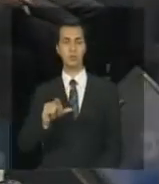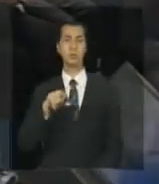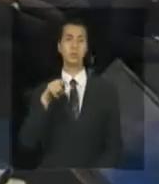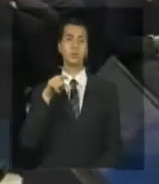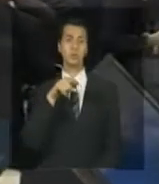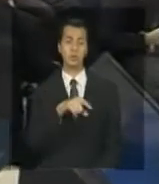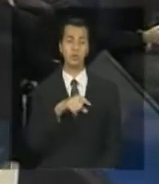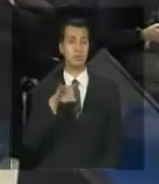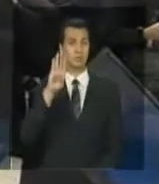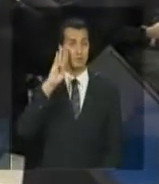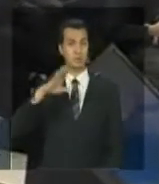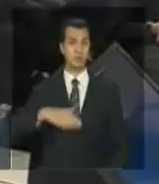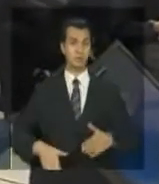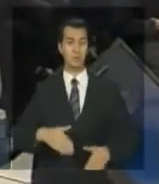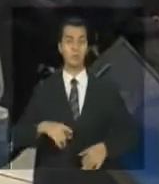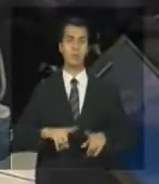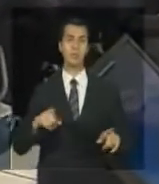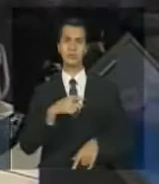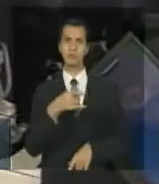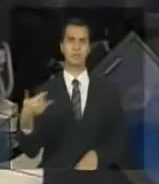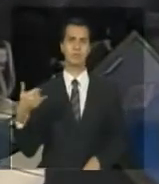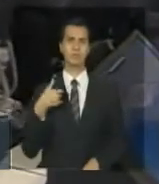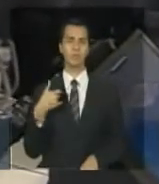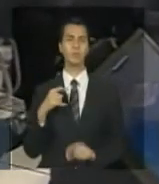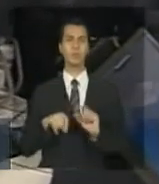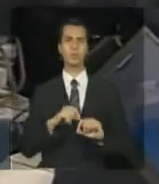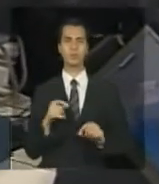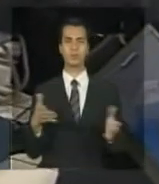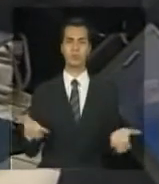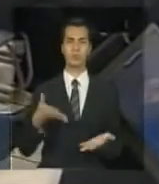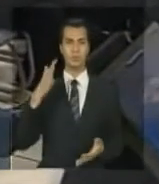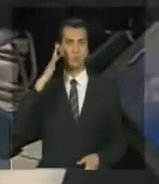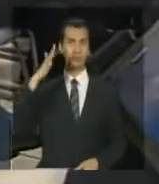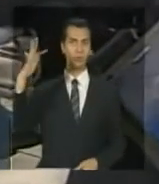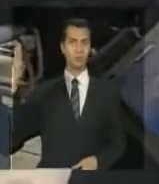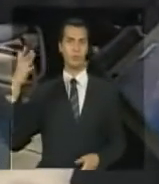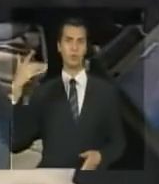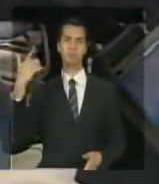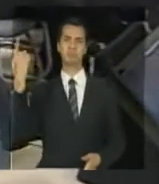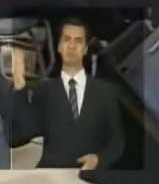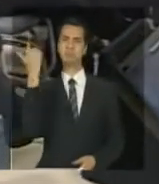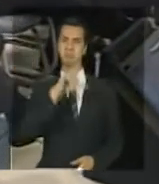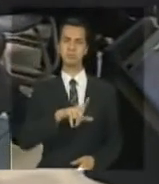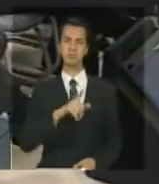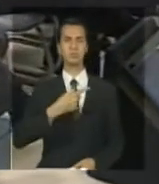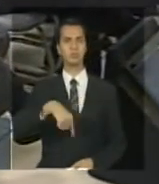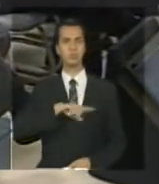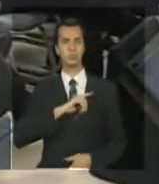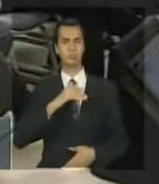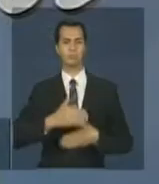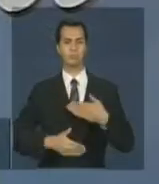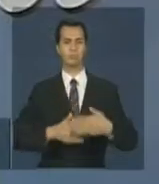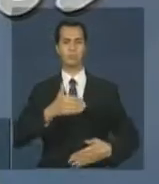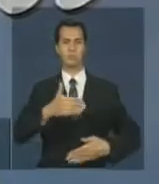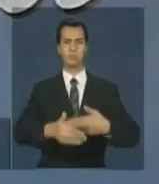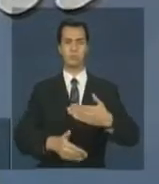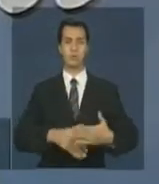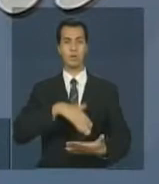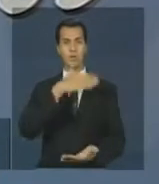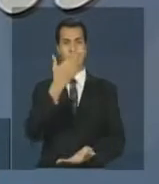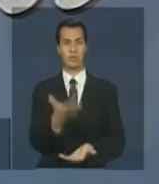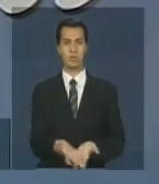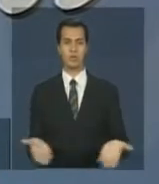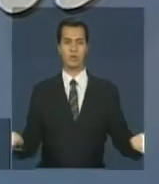e ele me dizia na entrada isso é um sonho e que nós estamos conseguindo é avançar nas etapas e quando nós chegamos